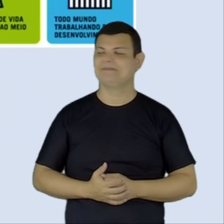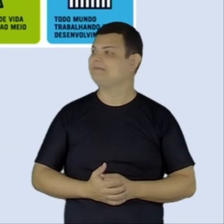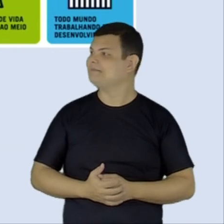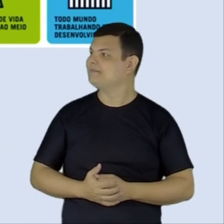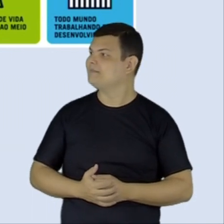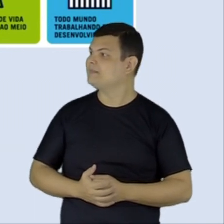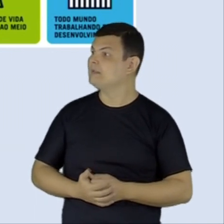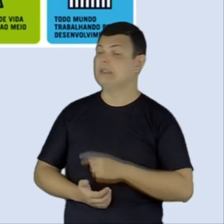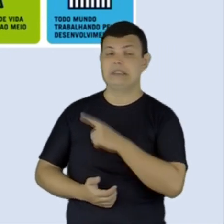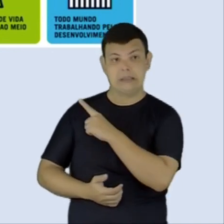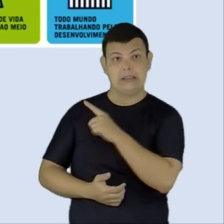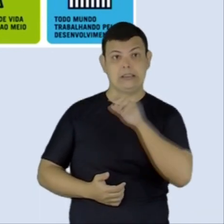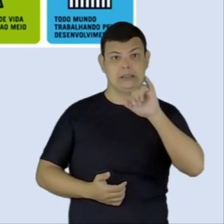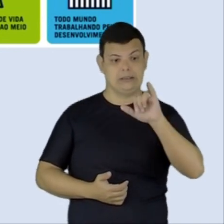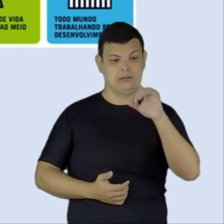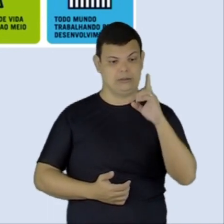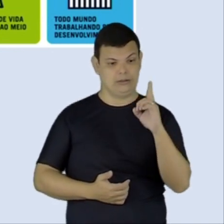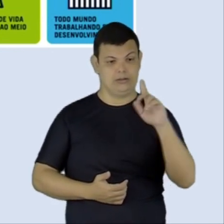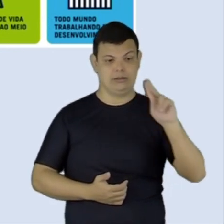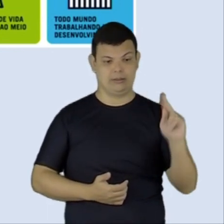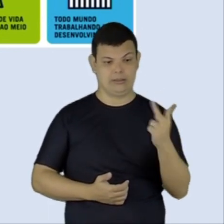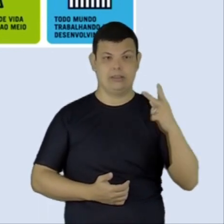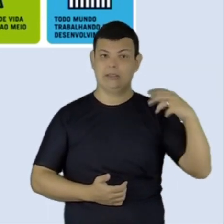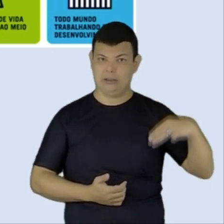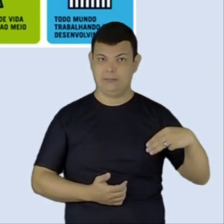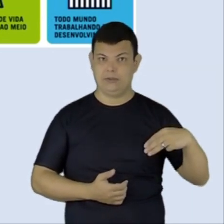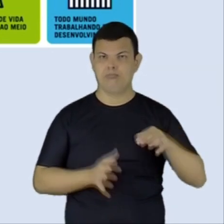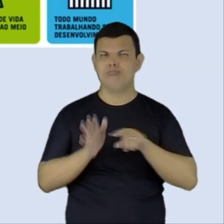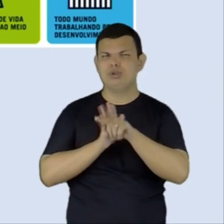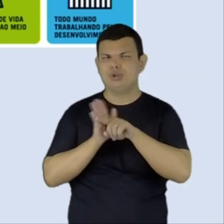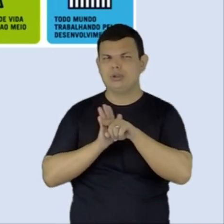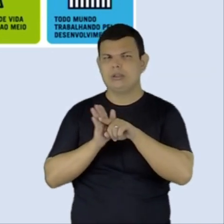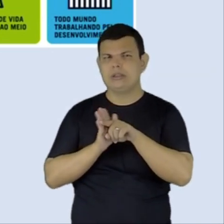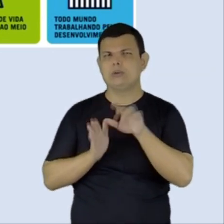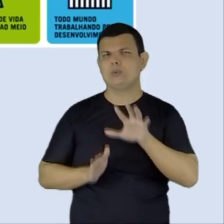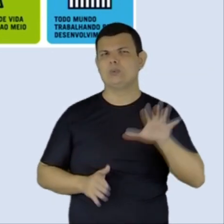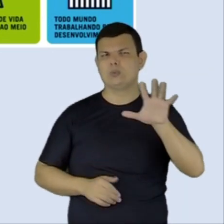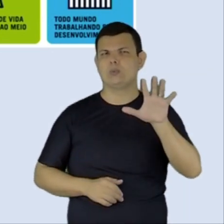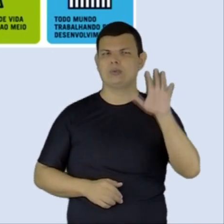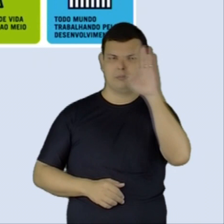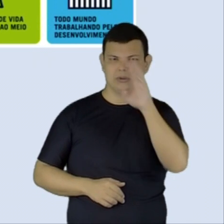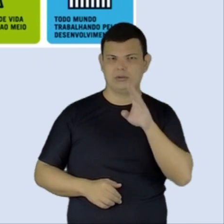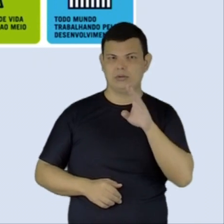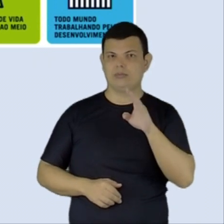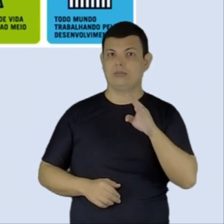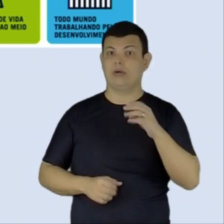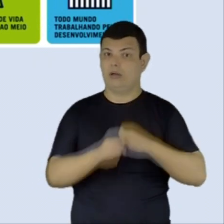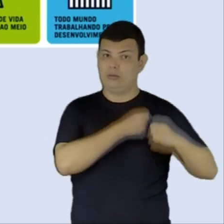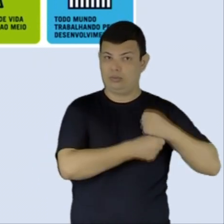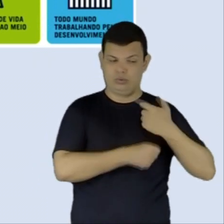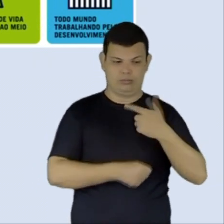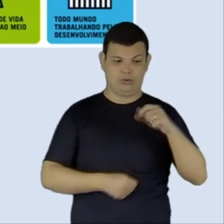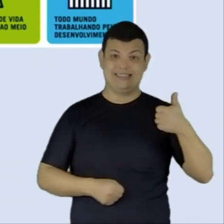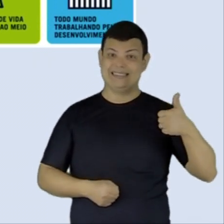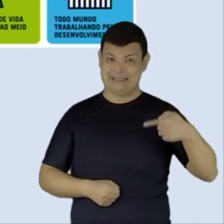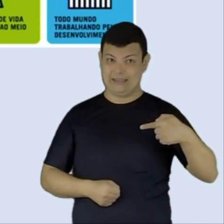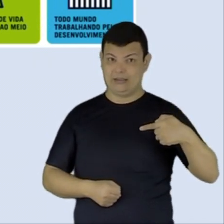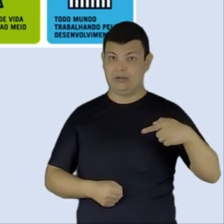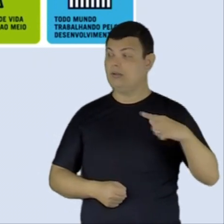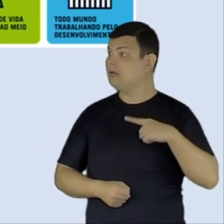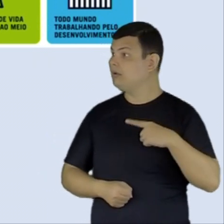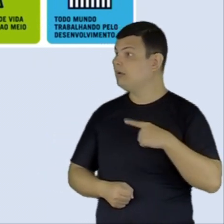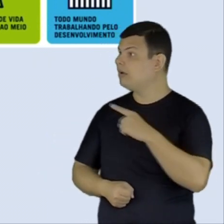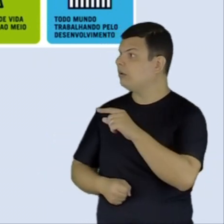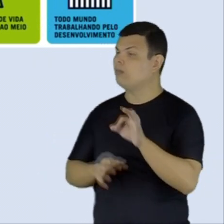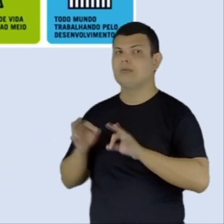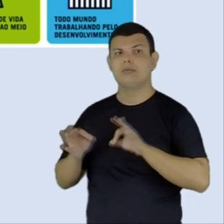sobre o IDHM. Olha só, a Pesquisa Nacional sobre a Amostra de Domicílios de 2017 do IBGE, quando a gente vai observar lá